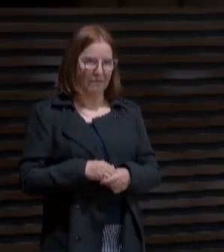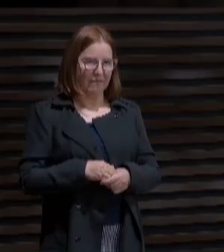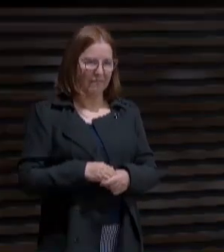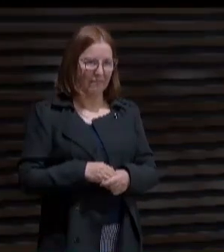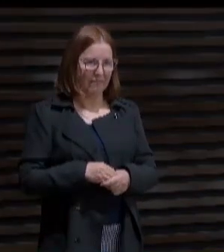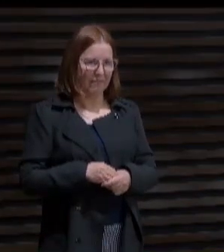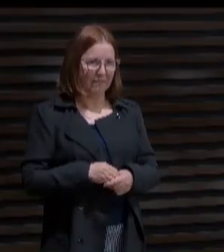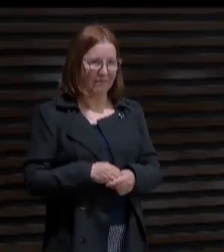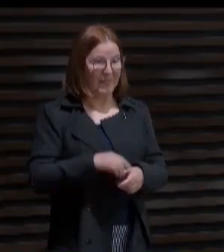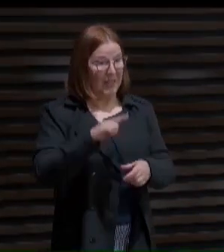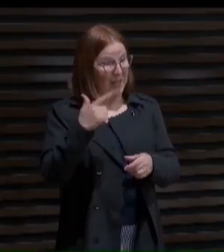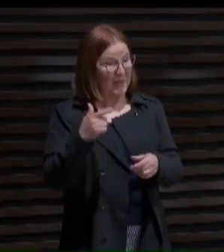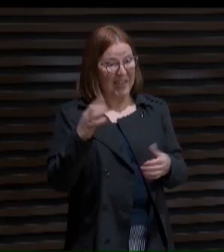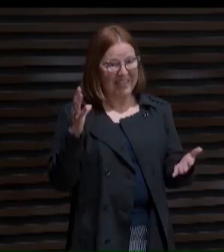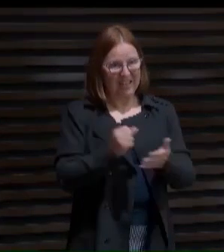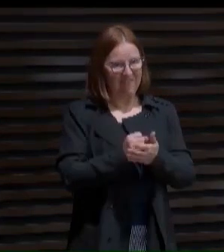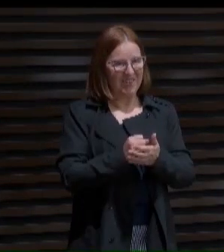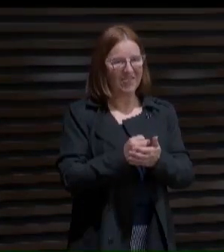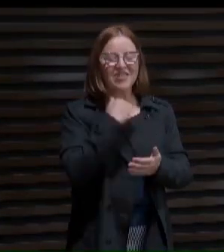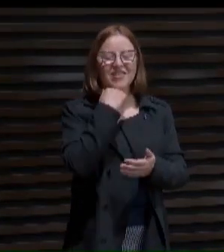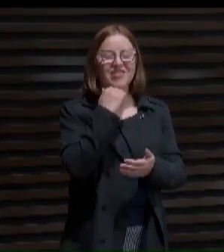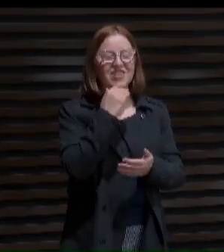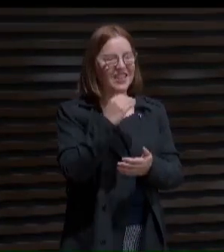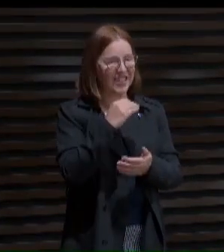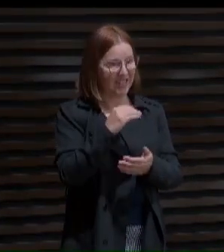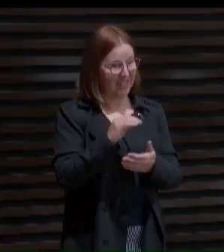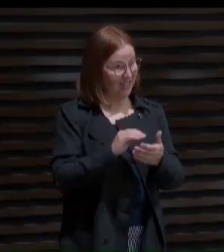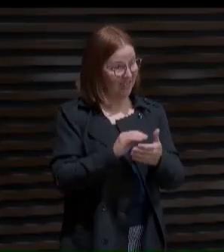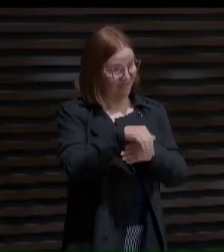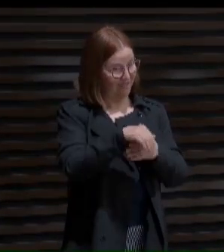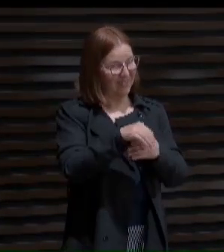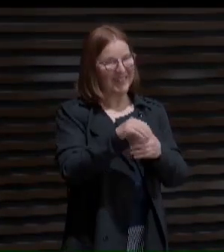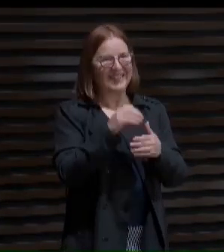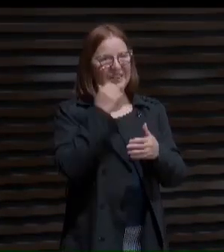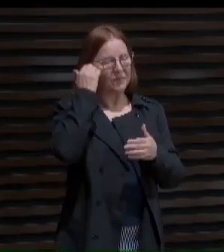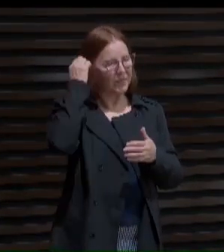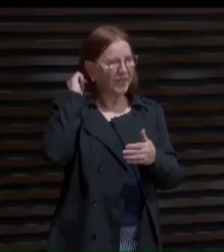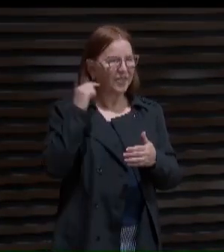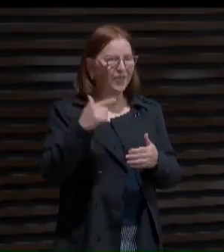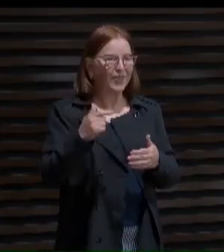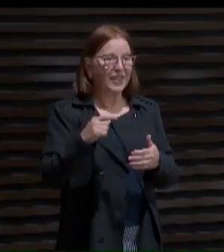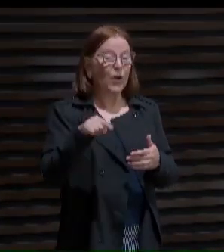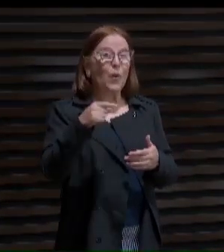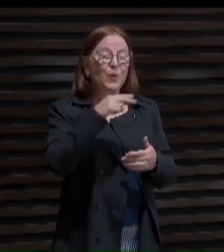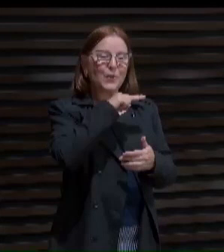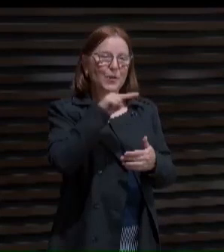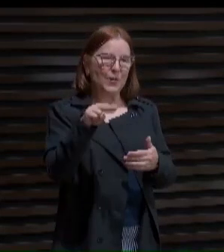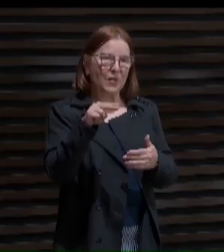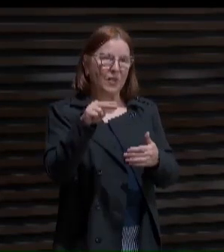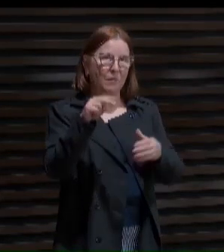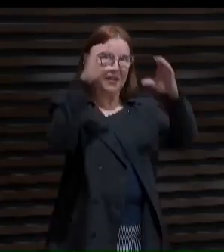E não há salvação em nenhum outro. Não há nenhum outro nome debaixo do céu, em toda